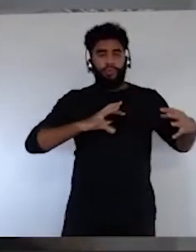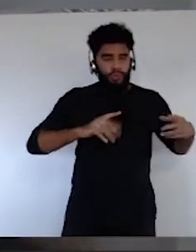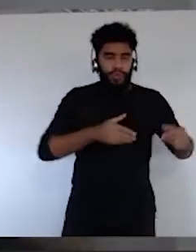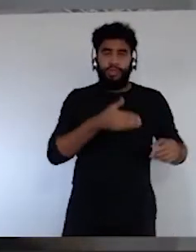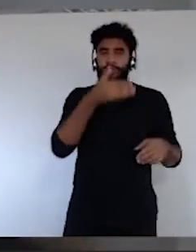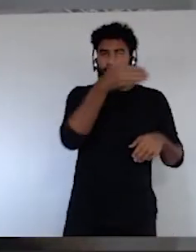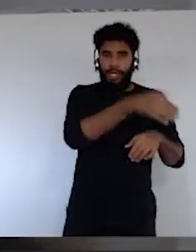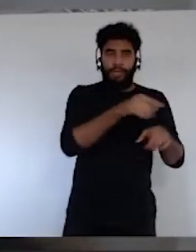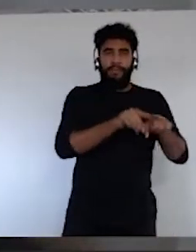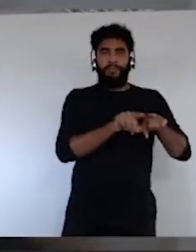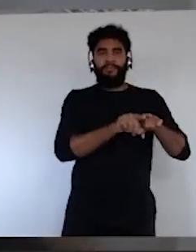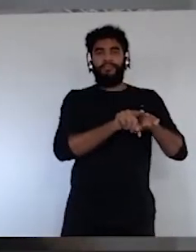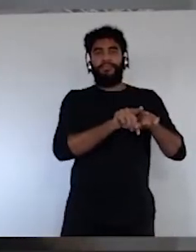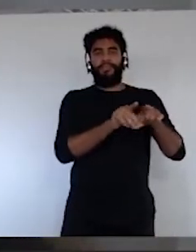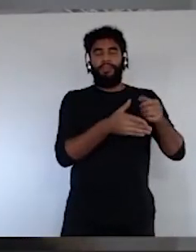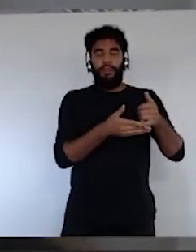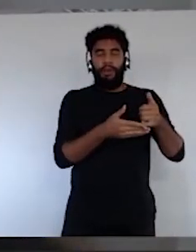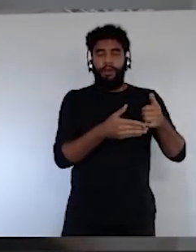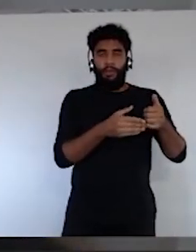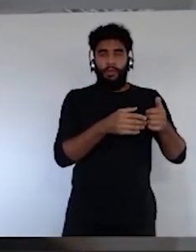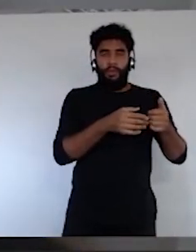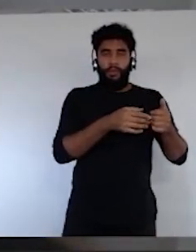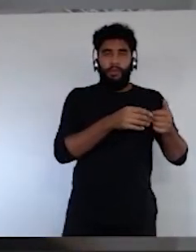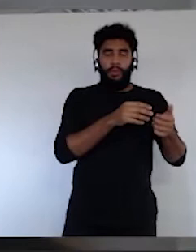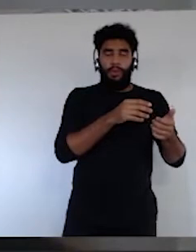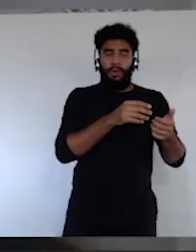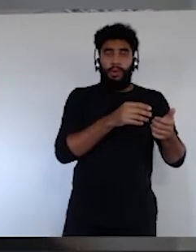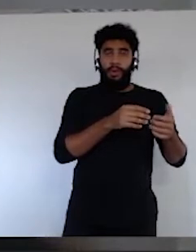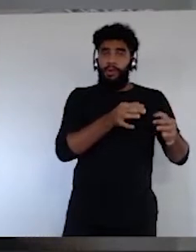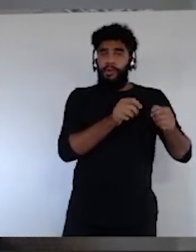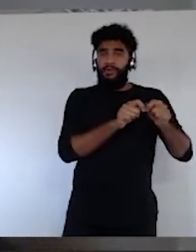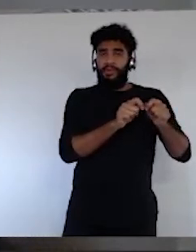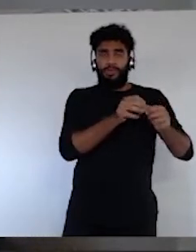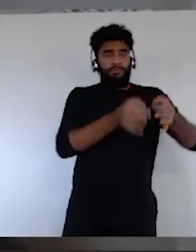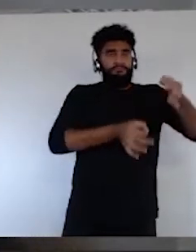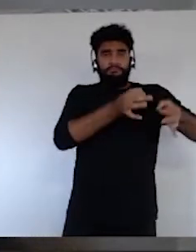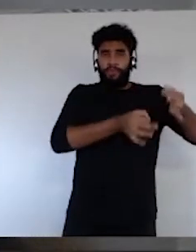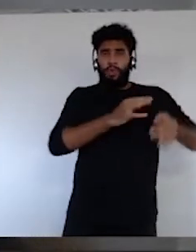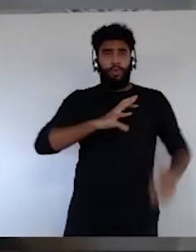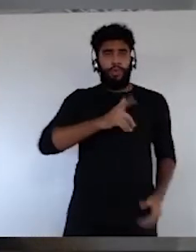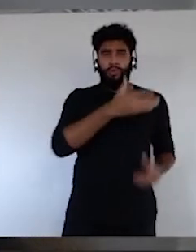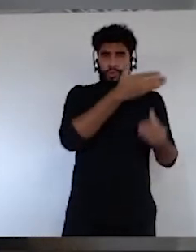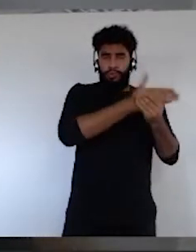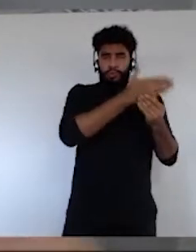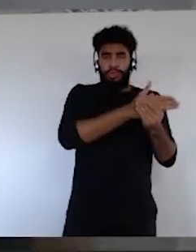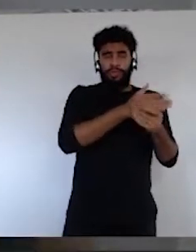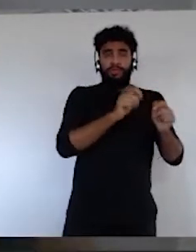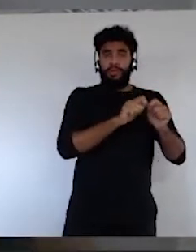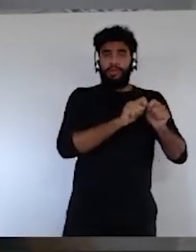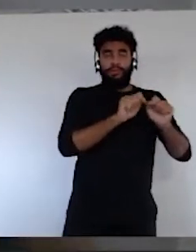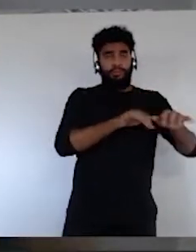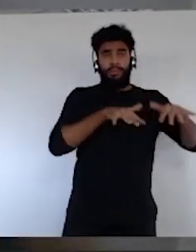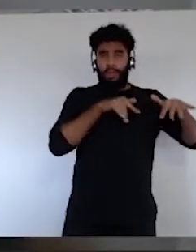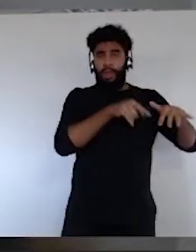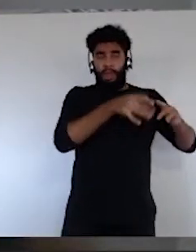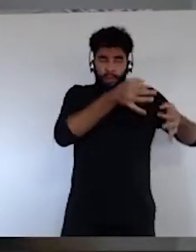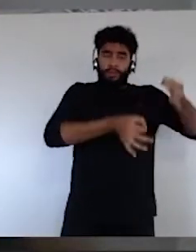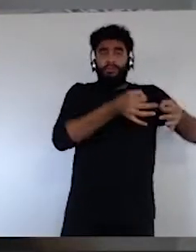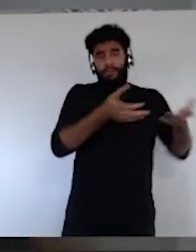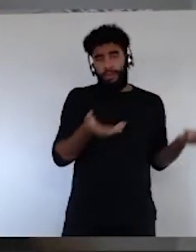como tem havido, correções ao longo do tempo, desde que foi ampliado esse